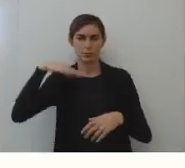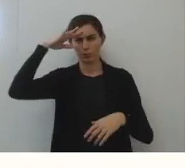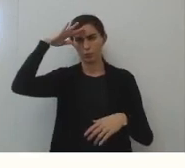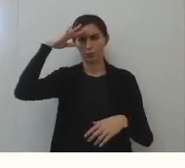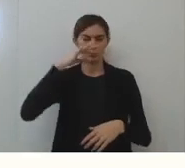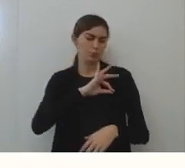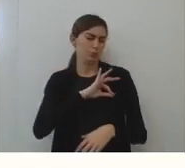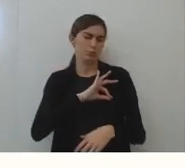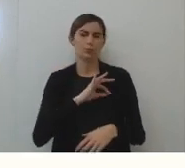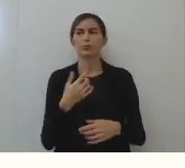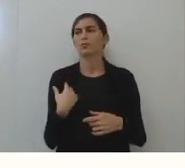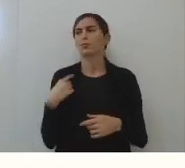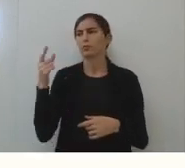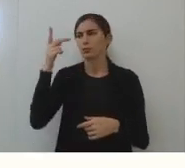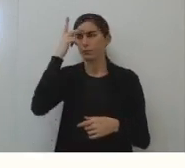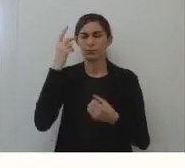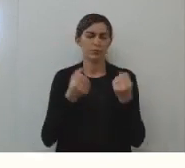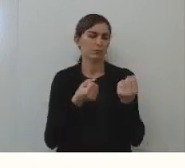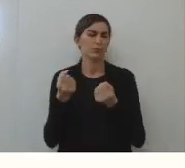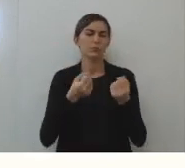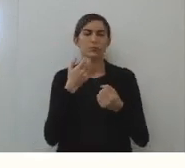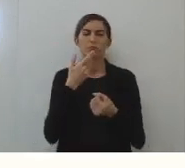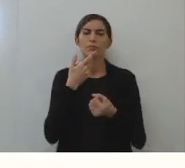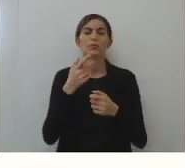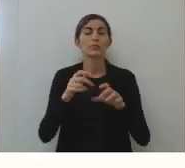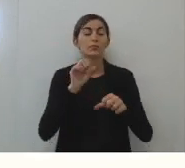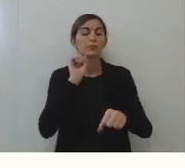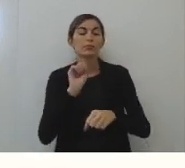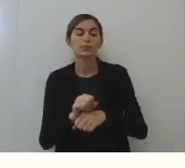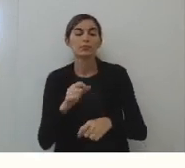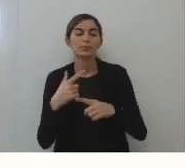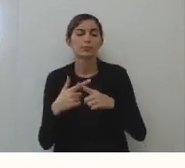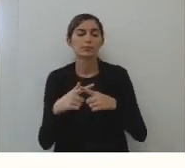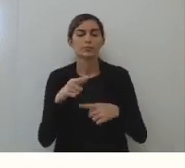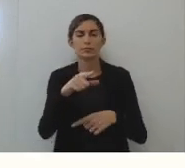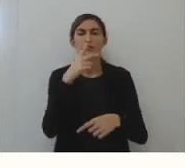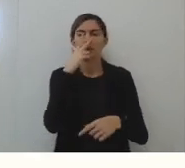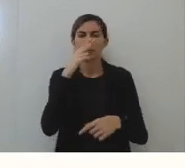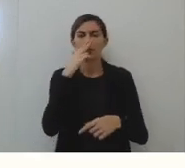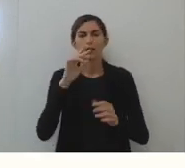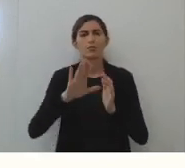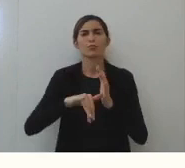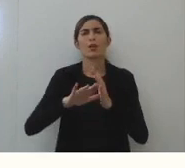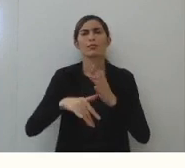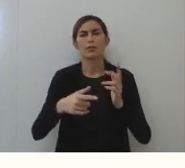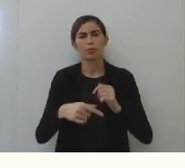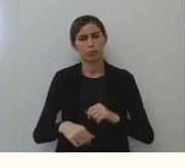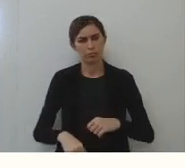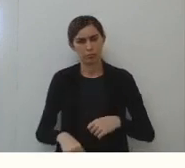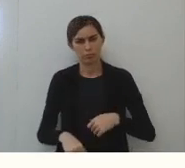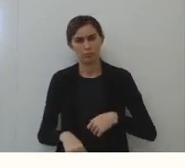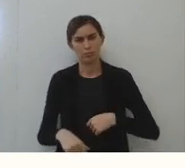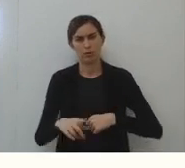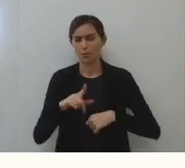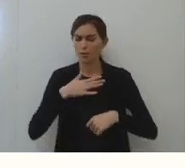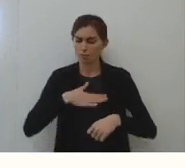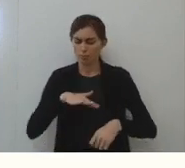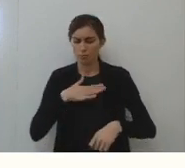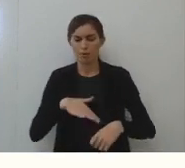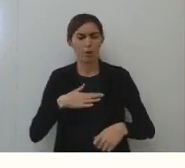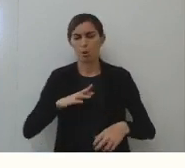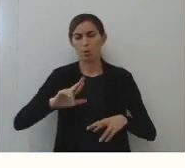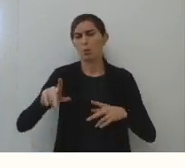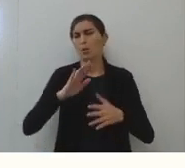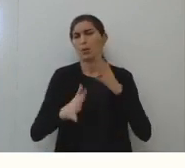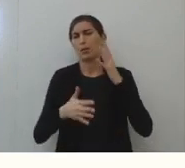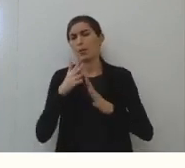aí, né? Que ele está com uma pessoa no carro e ele fala assim: te parei porque você parece um ladrão. Mas relaxa, não tem